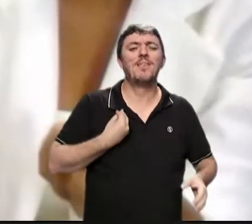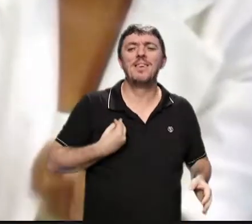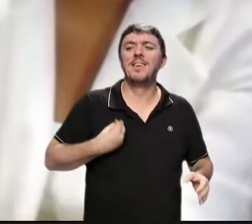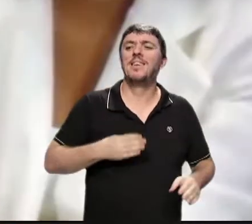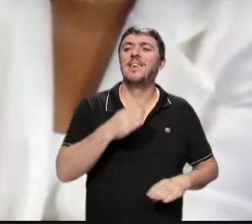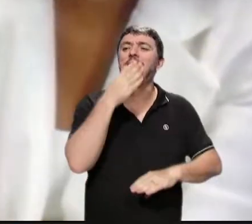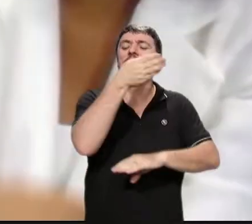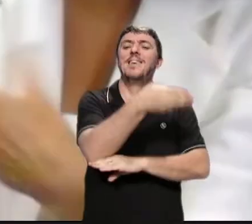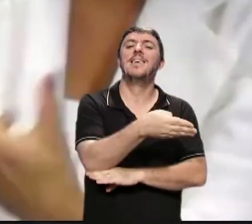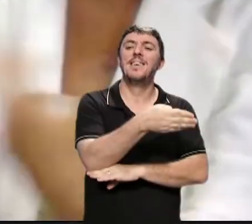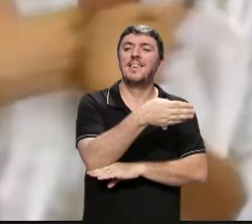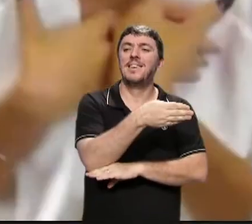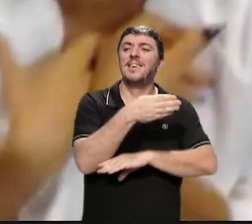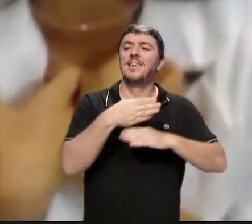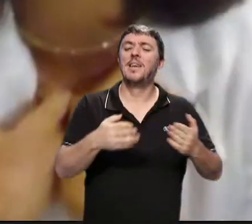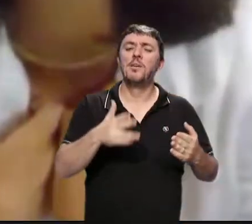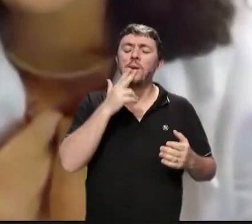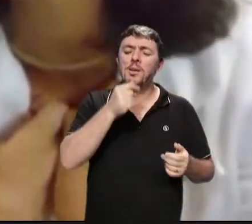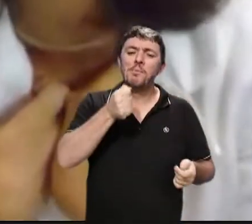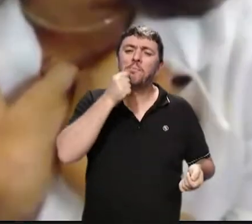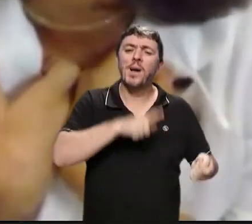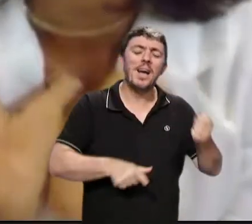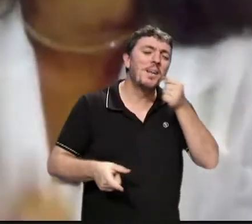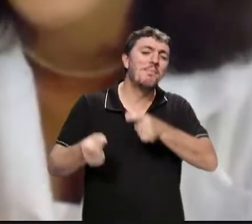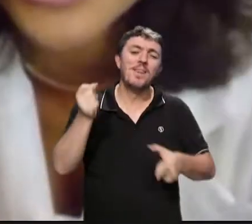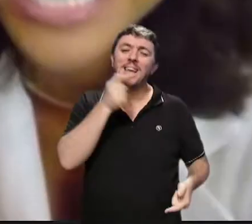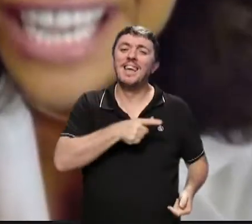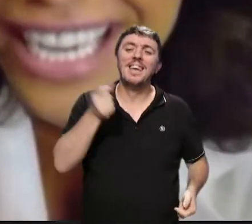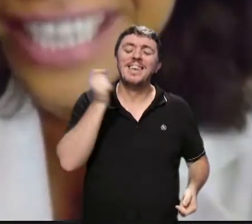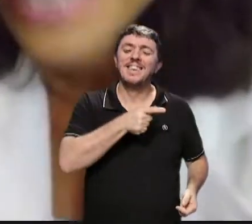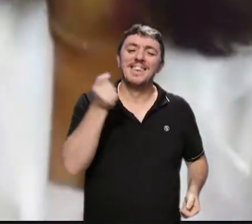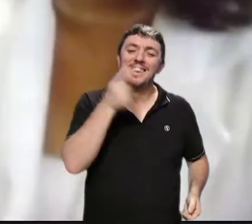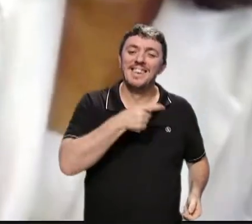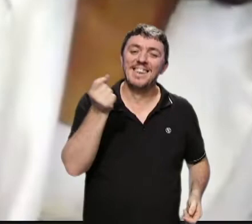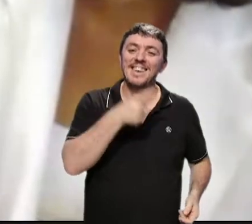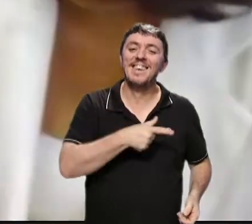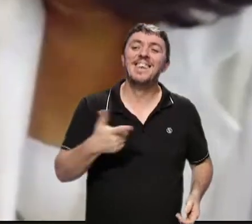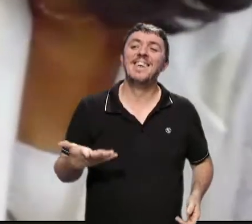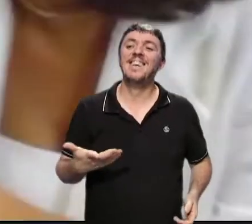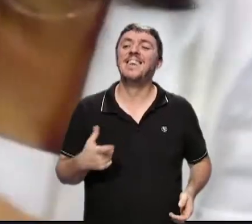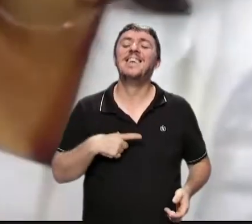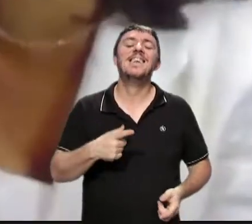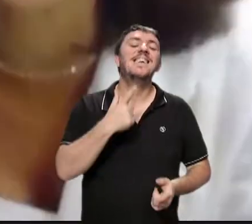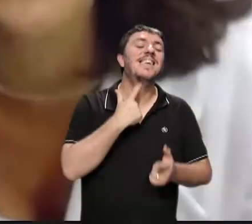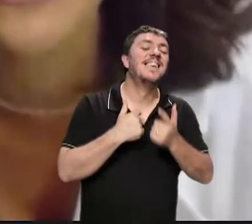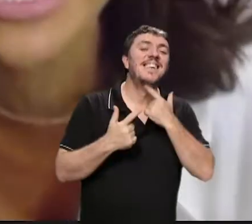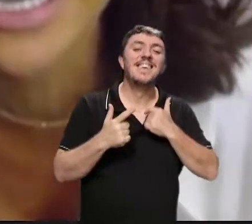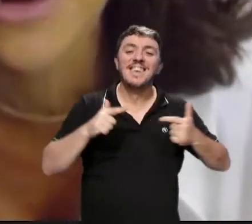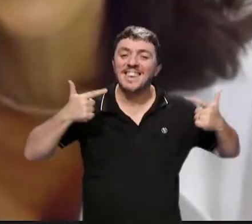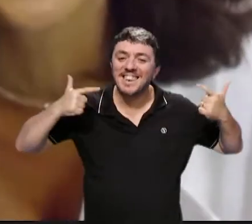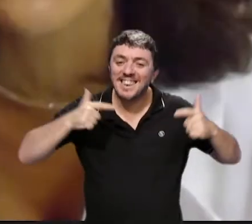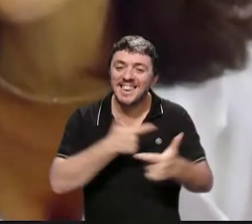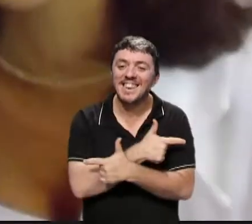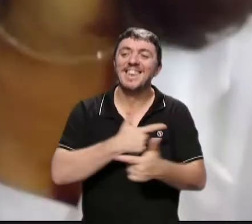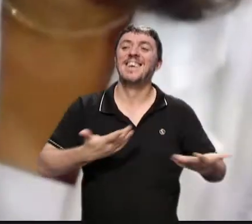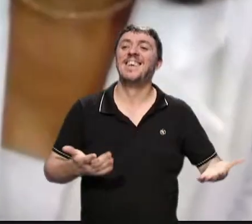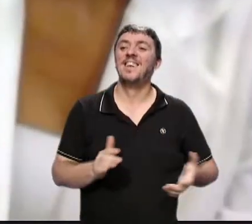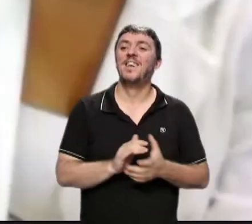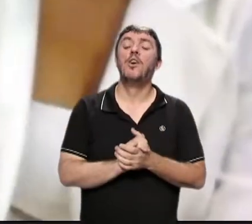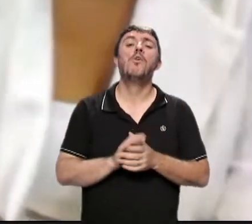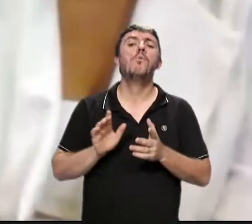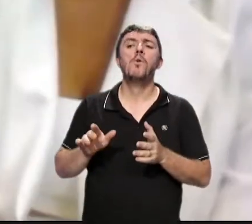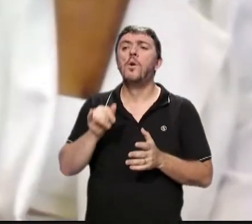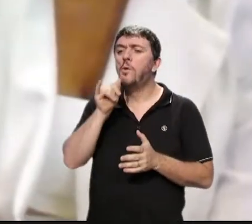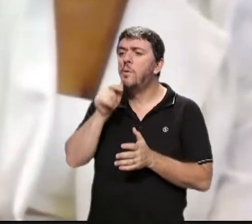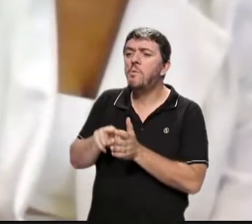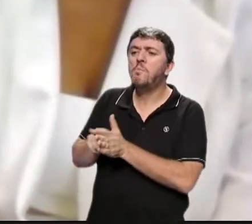acabou gerando umas piadas... Que eu assisto filme, eu tenho muita vontade de rir. Porque quando eu perguntava pra ele, qual sua música preferida? O Otávio fala...